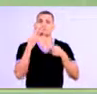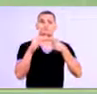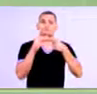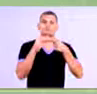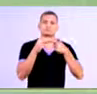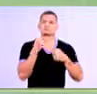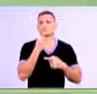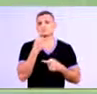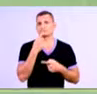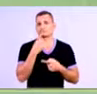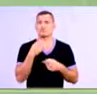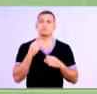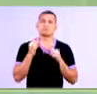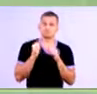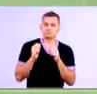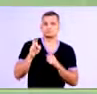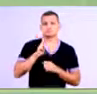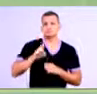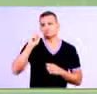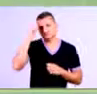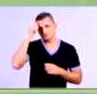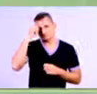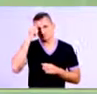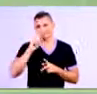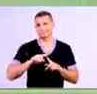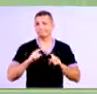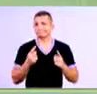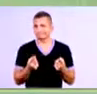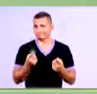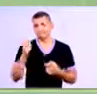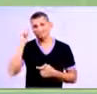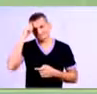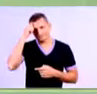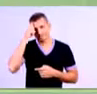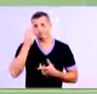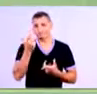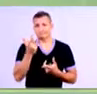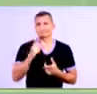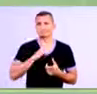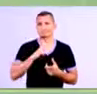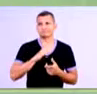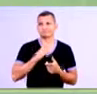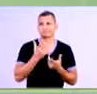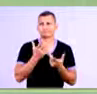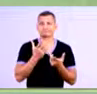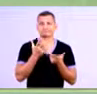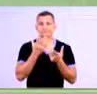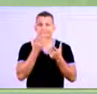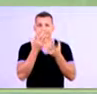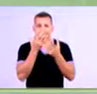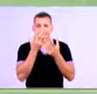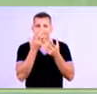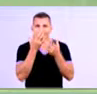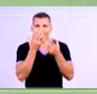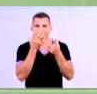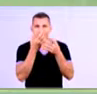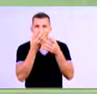podia utilizar a caneta preta, mas a caneta preta, olhem, ela desaparece